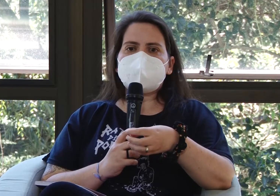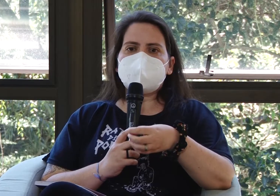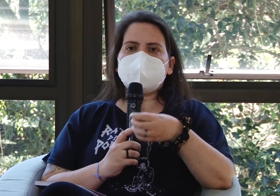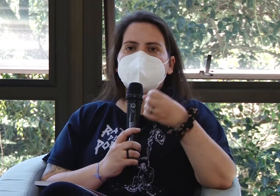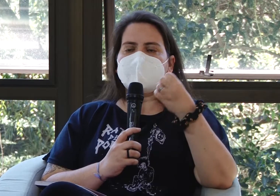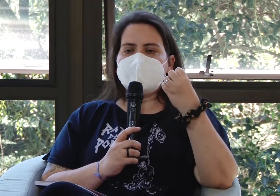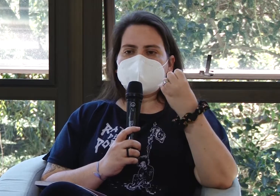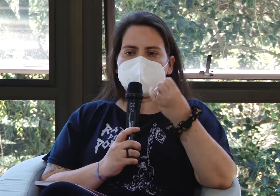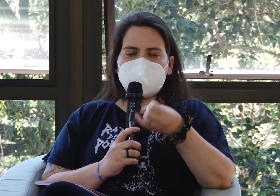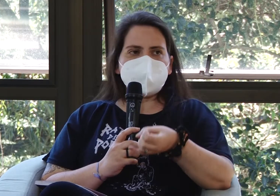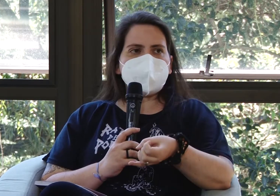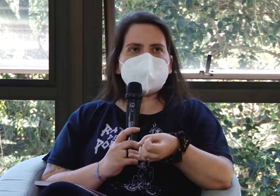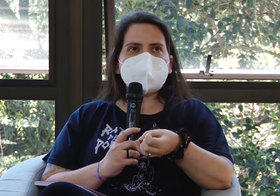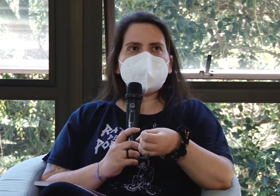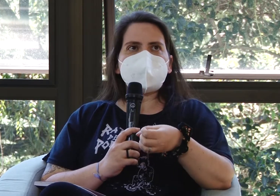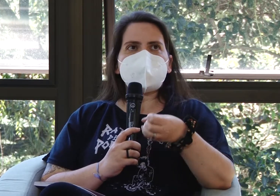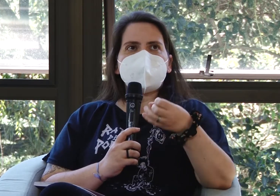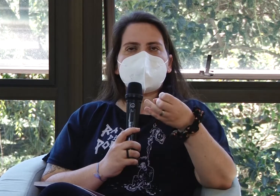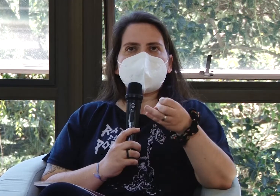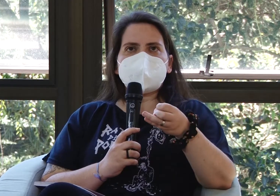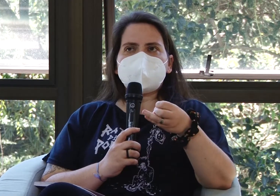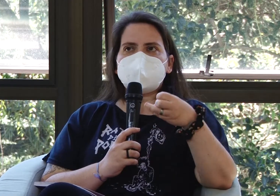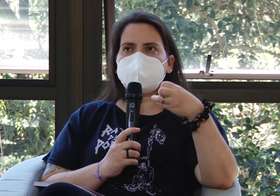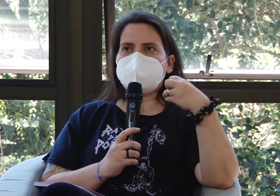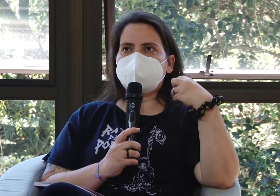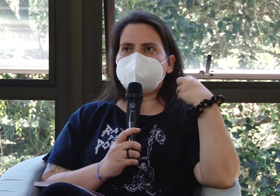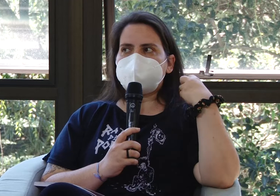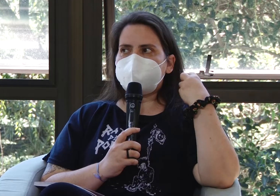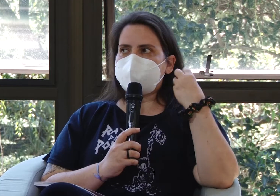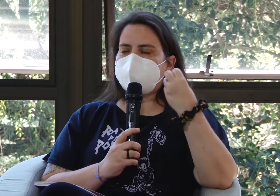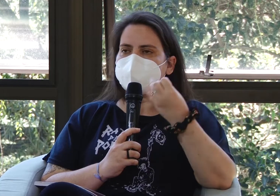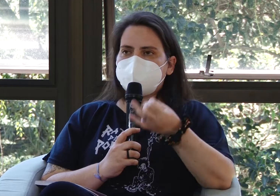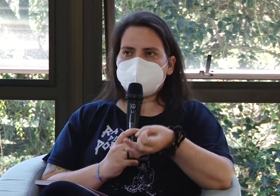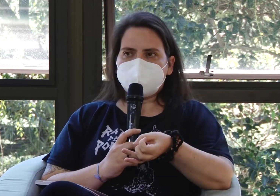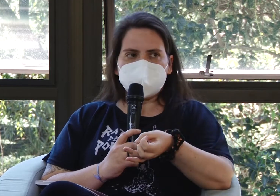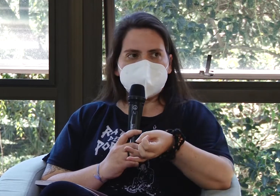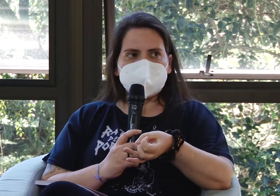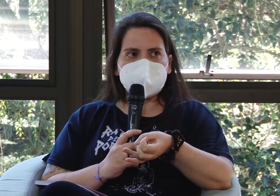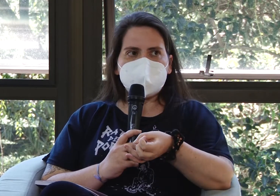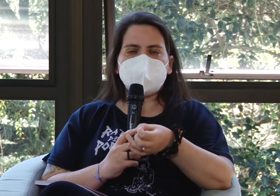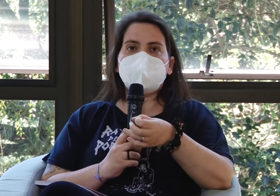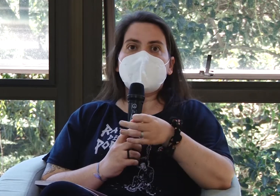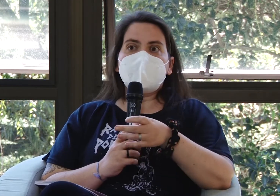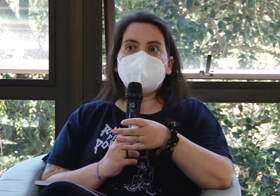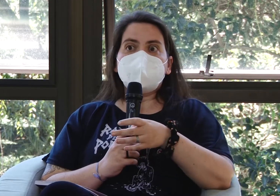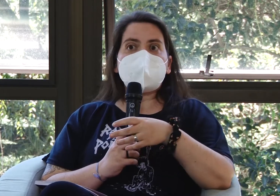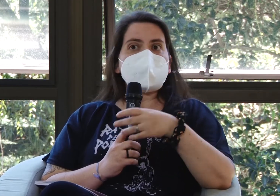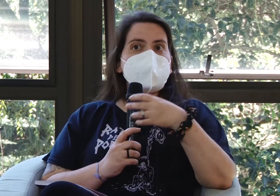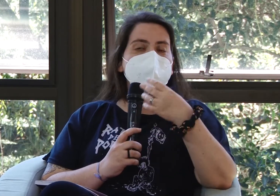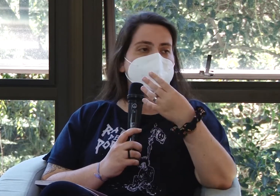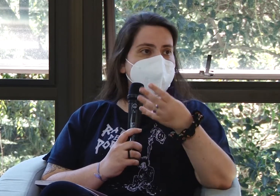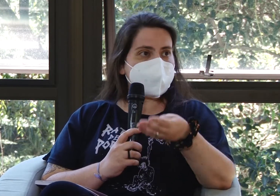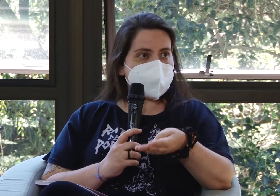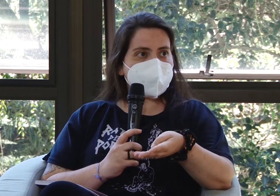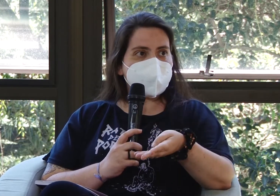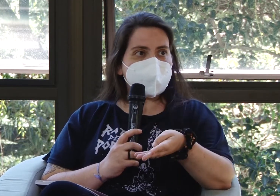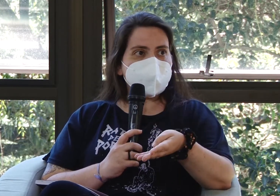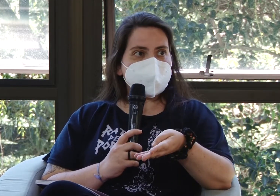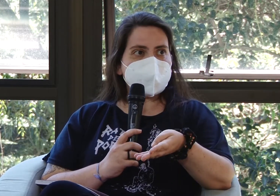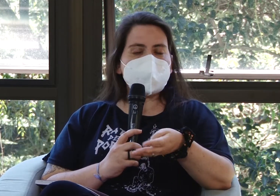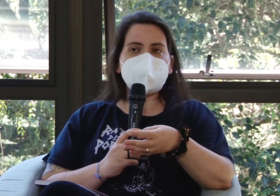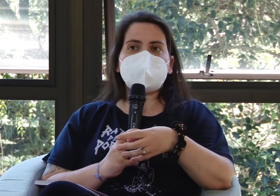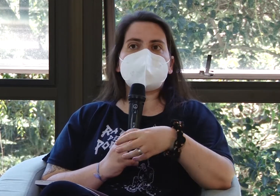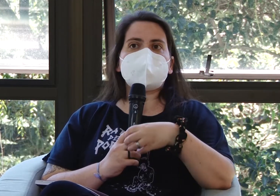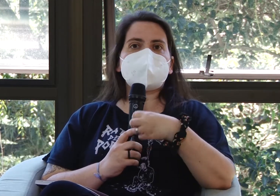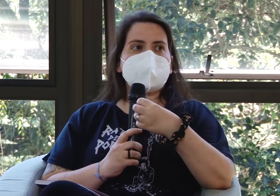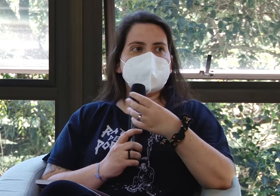elas entendem que é importante, o que elas entendem que a gente avançou nesse tempo, no que a gente não avançou,